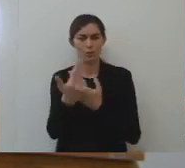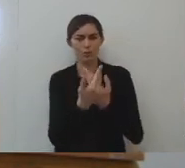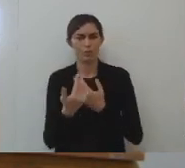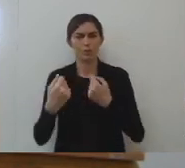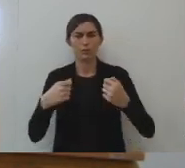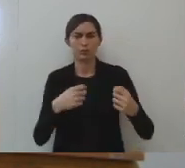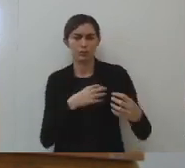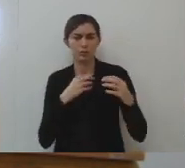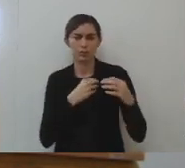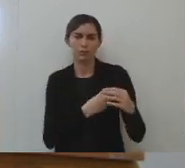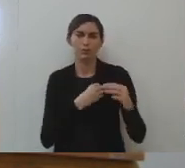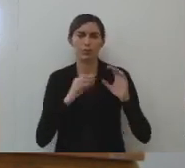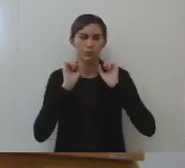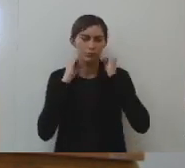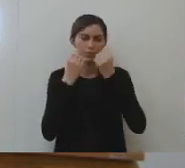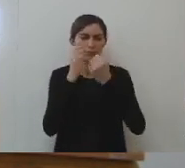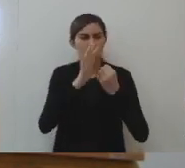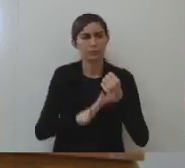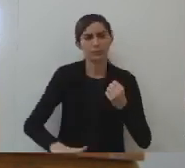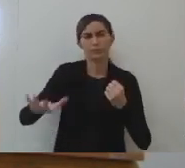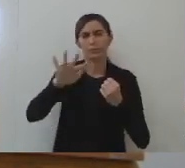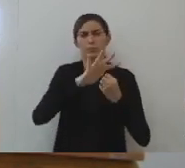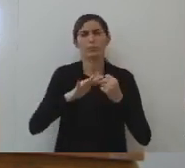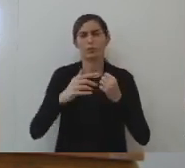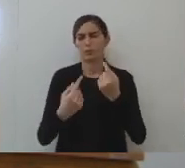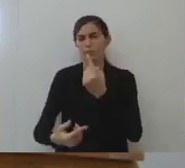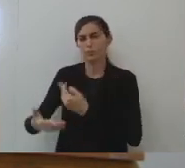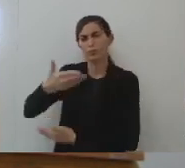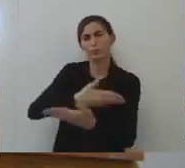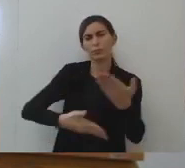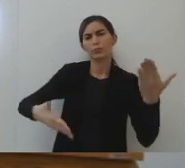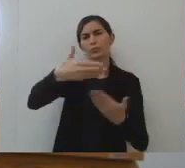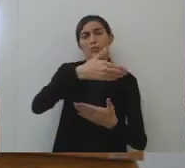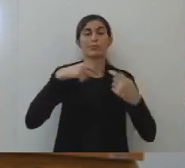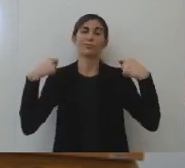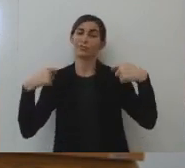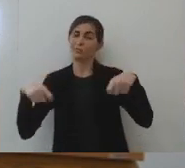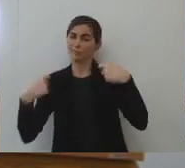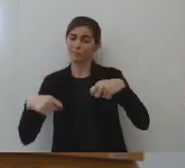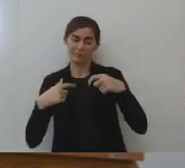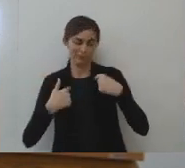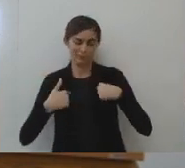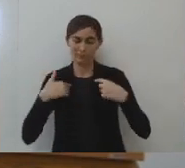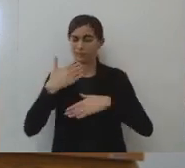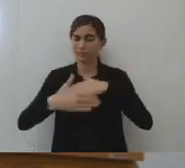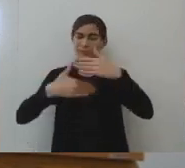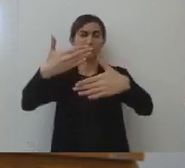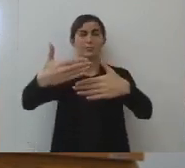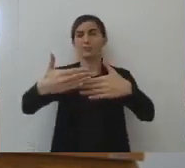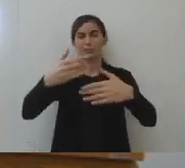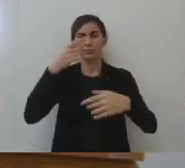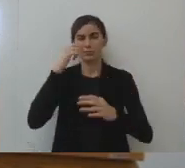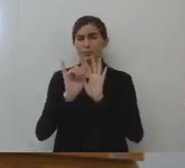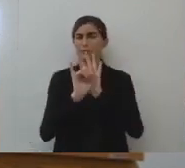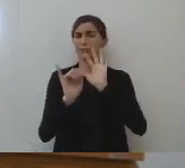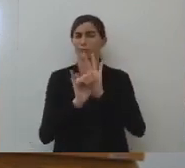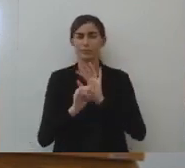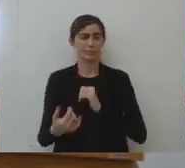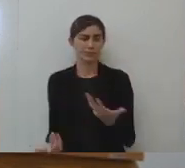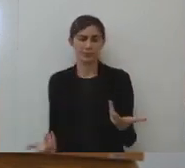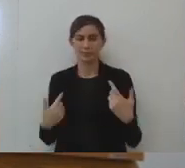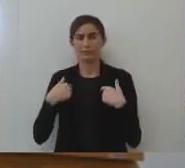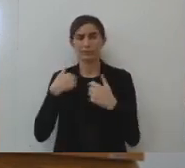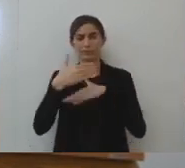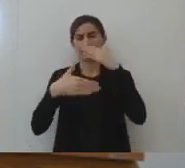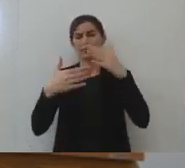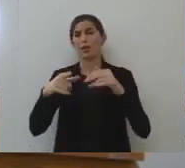precisamos viver em sociedade. Nós precisamos do outro para que a gente possa desenvolver a nossa identidade. É o